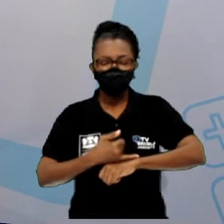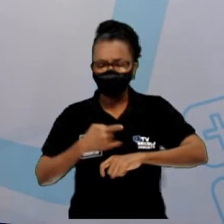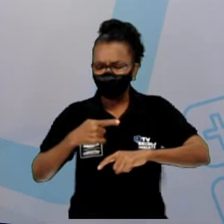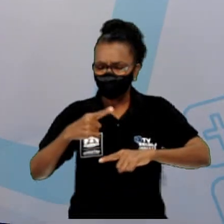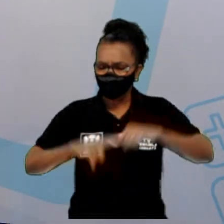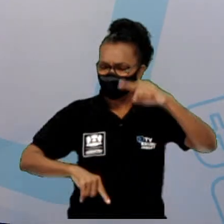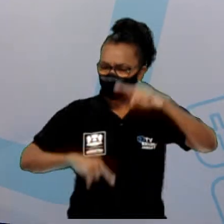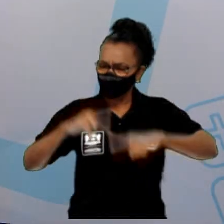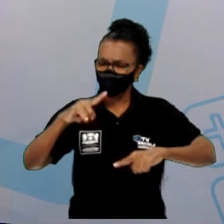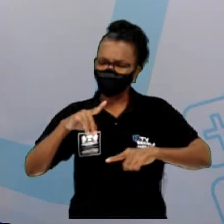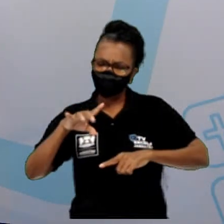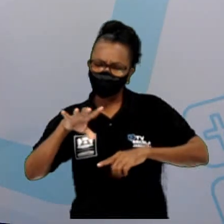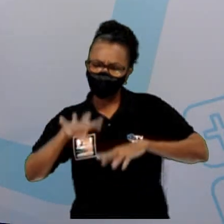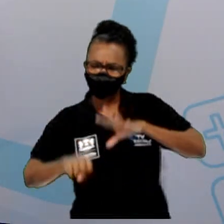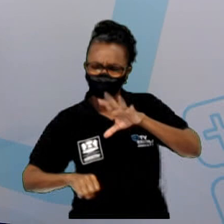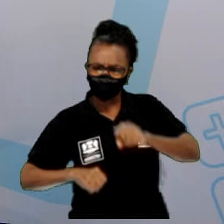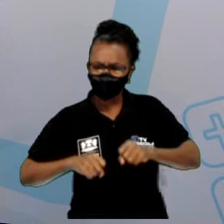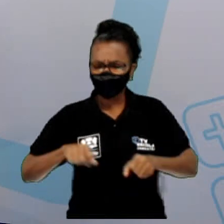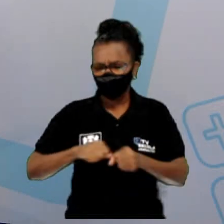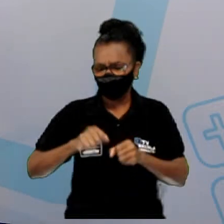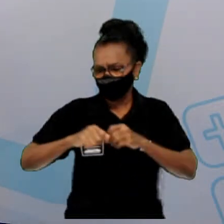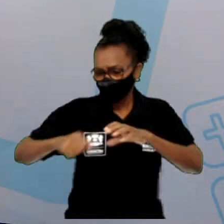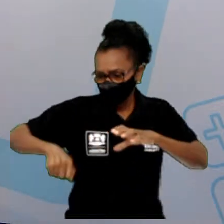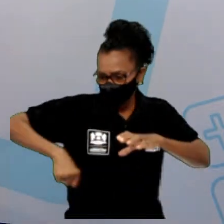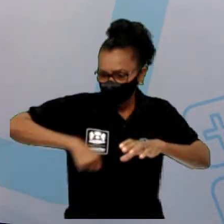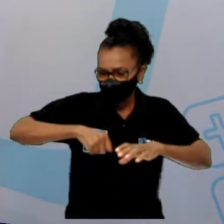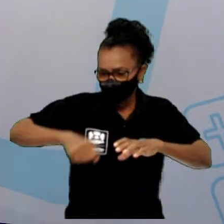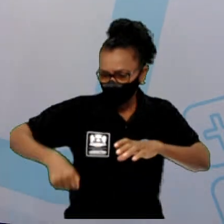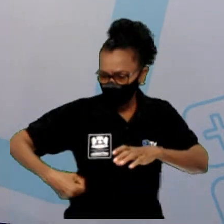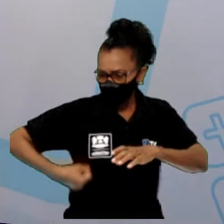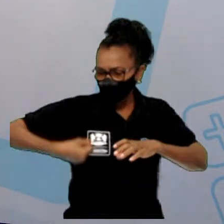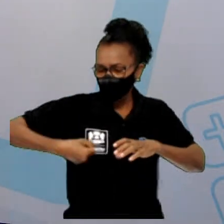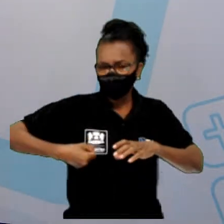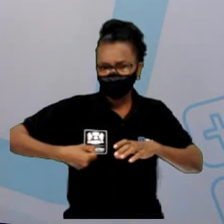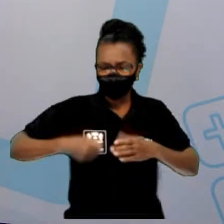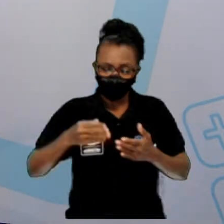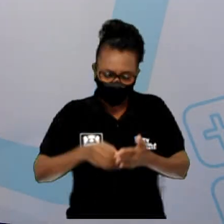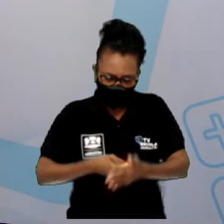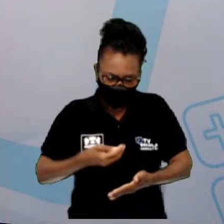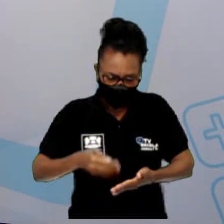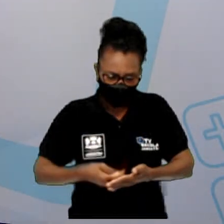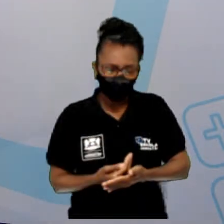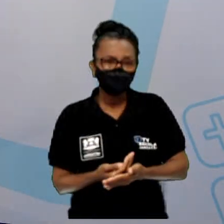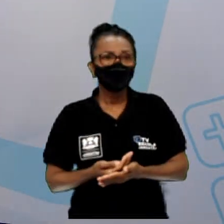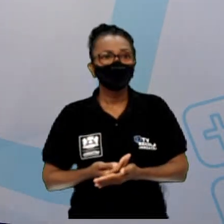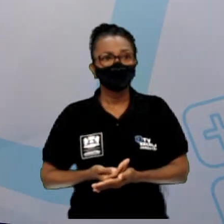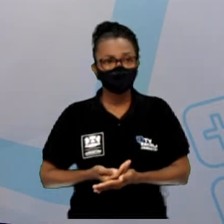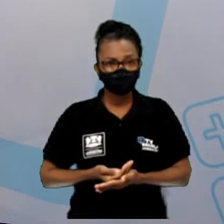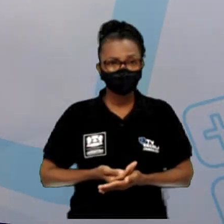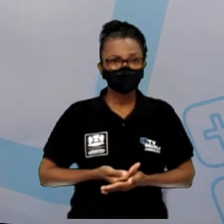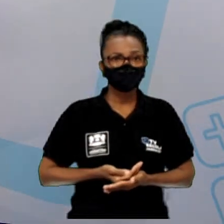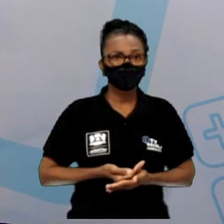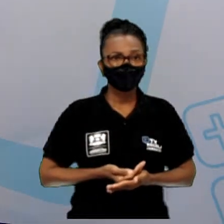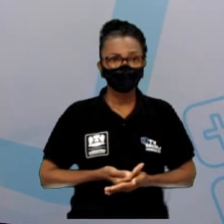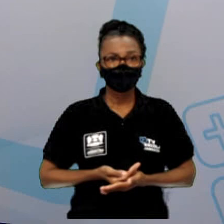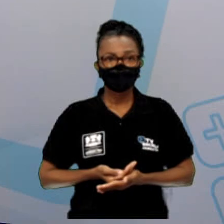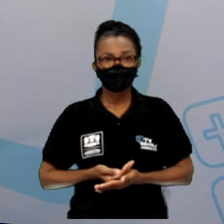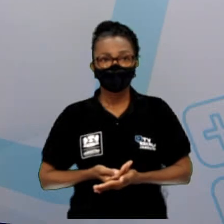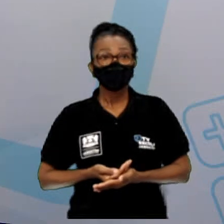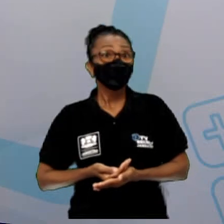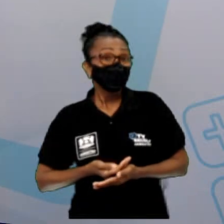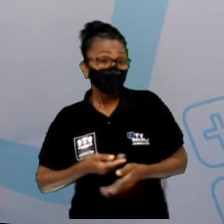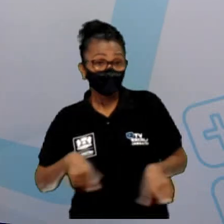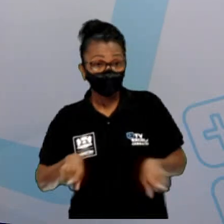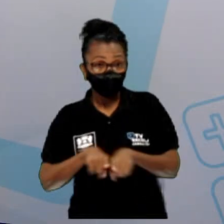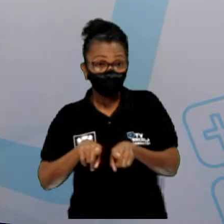que é extraído para fazer as panelas e os utensílios, tipo os talheres domésticos. A gente acabou de ver